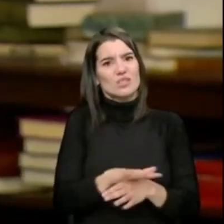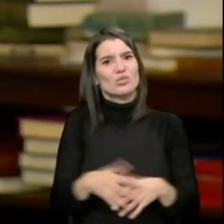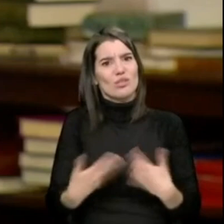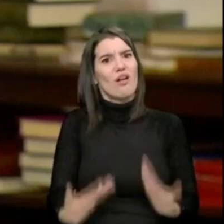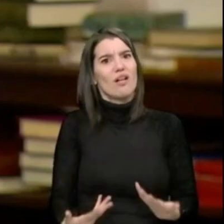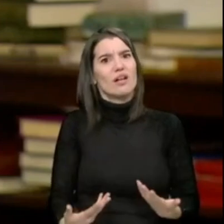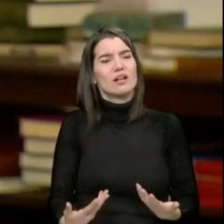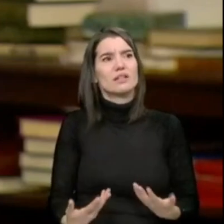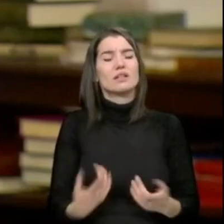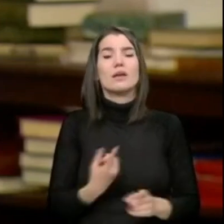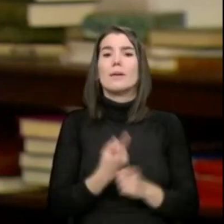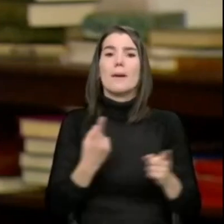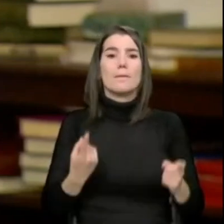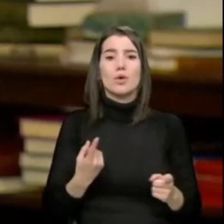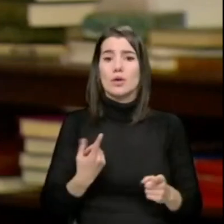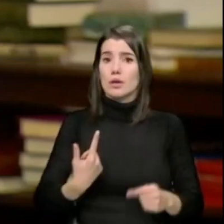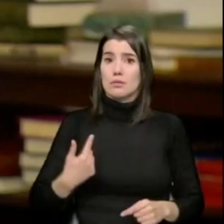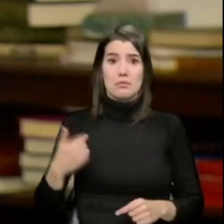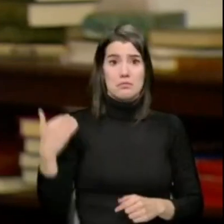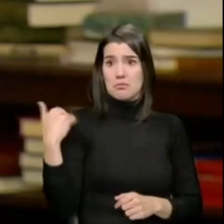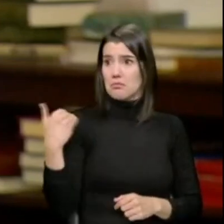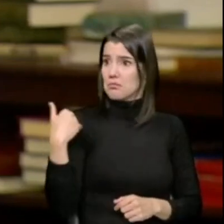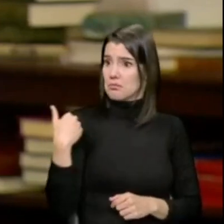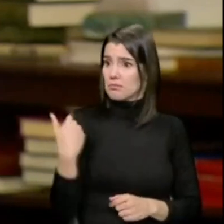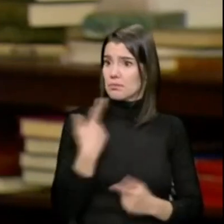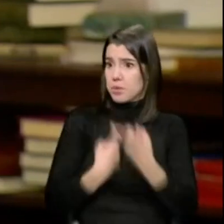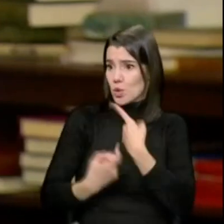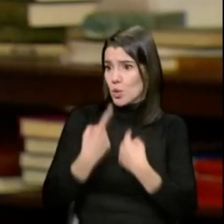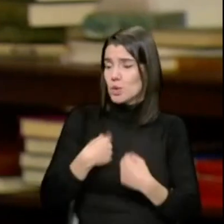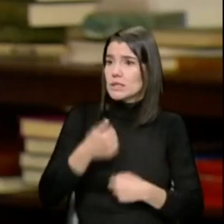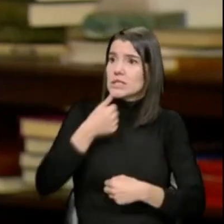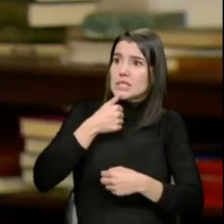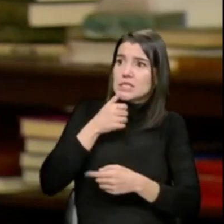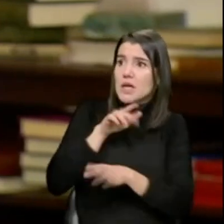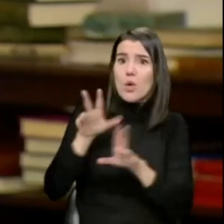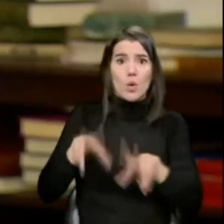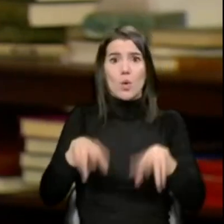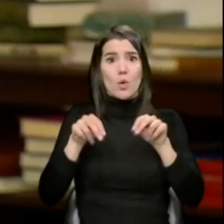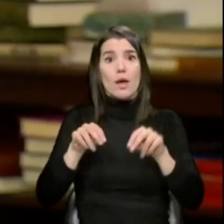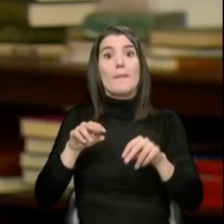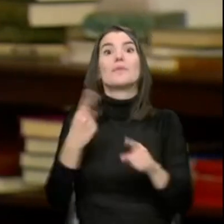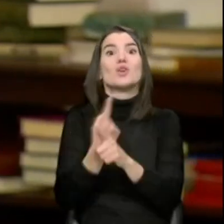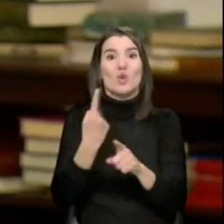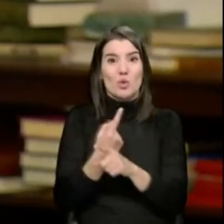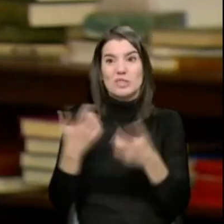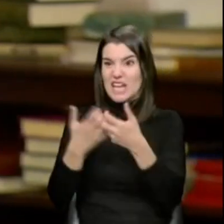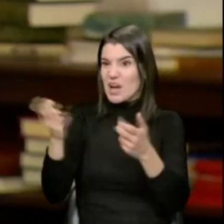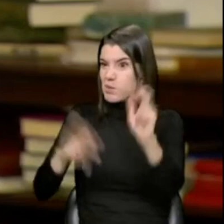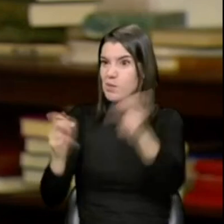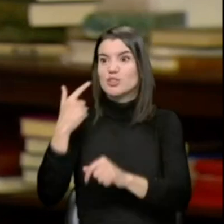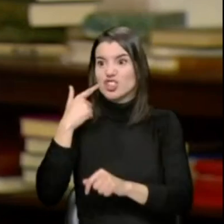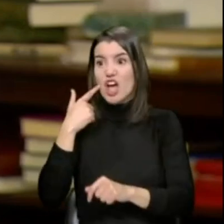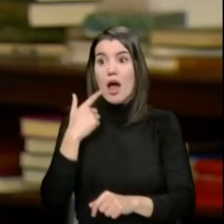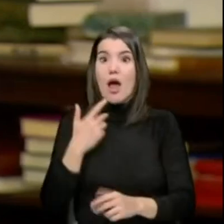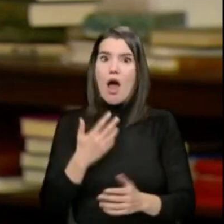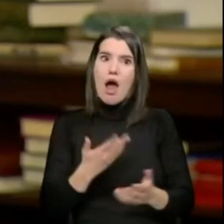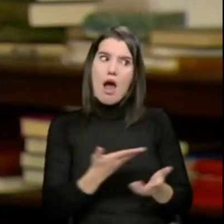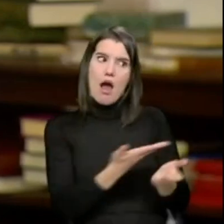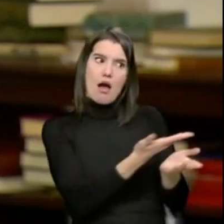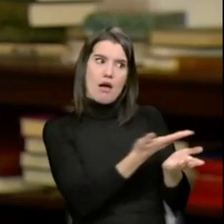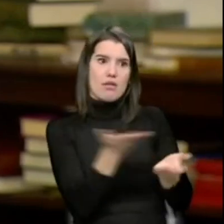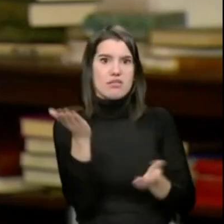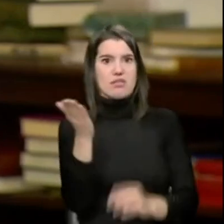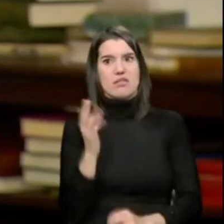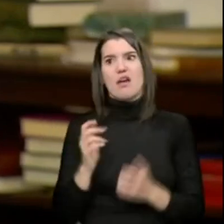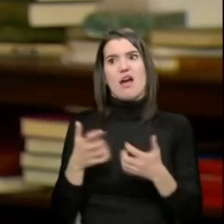em que não somos consultados para tomar decisões, mas depois, quando as coisas são feitas, que vocês têm uma guerra de há 1000